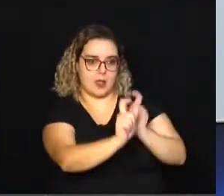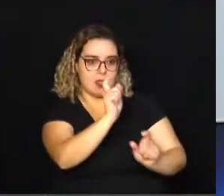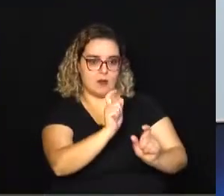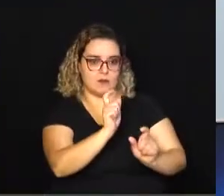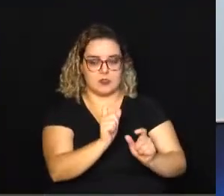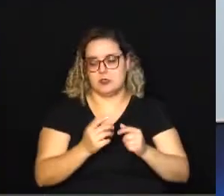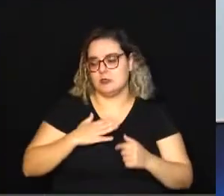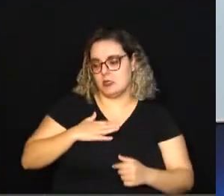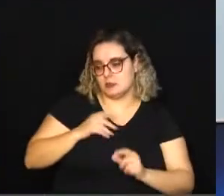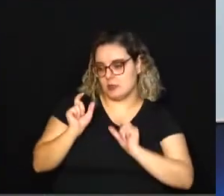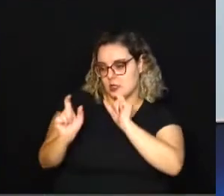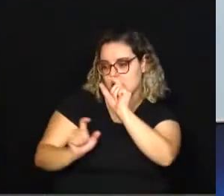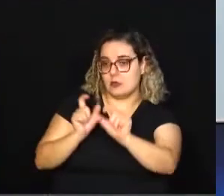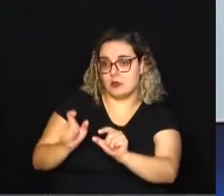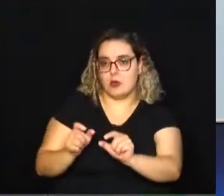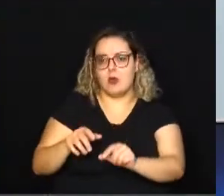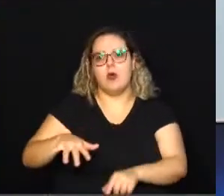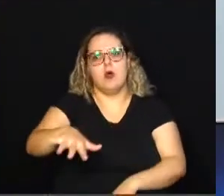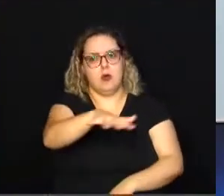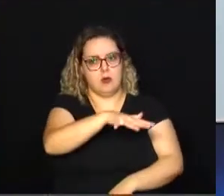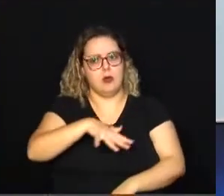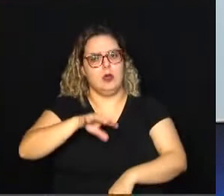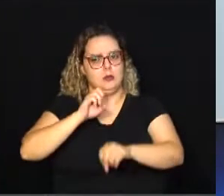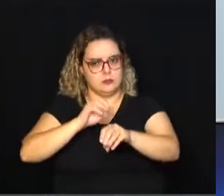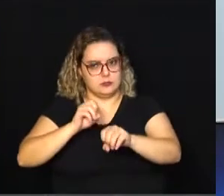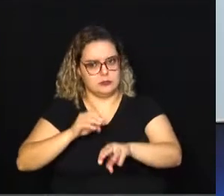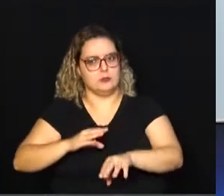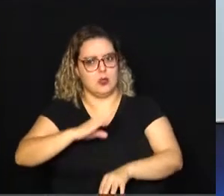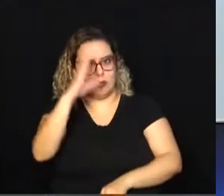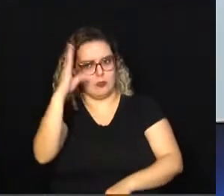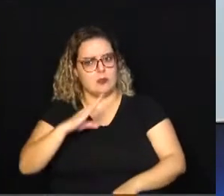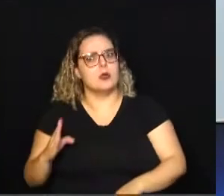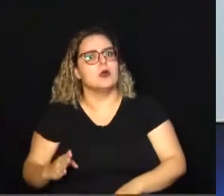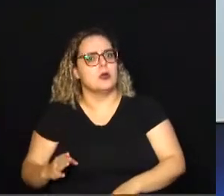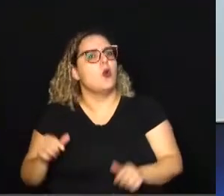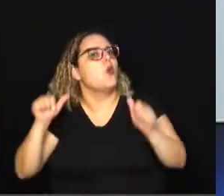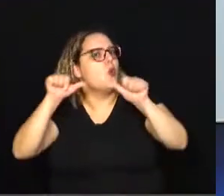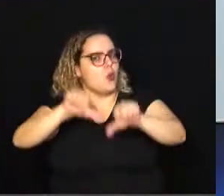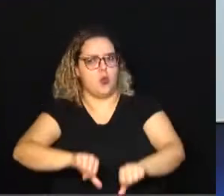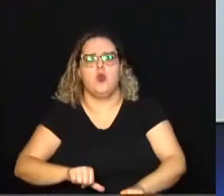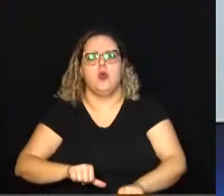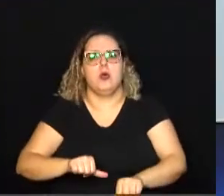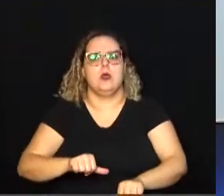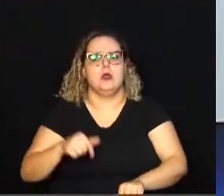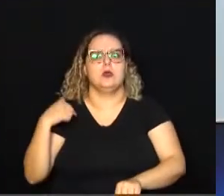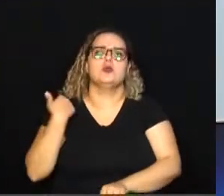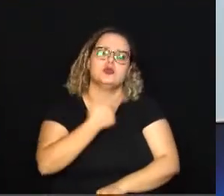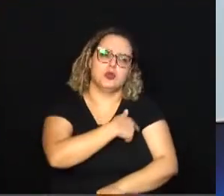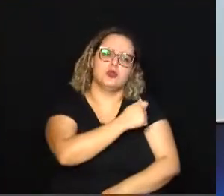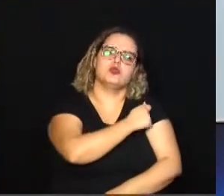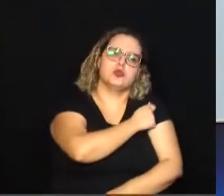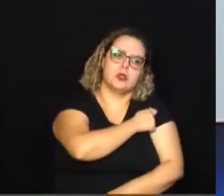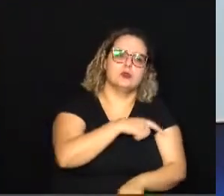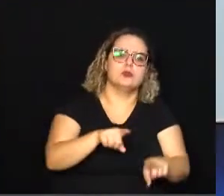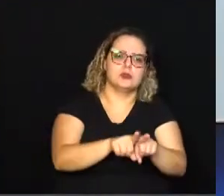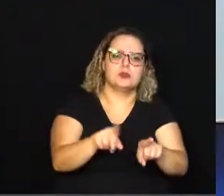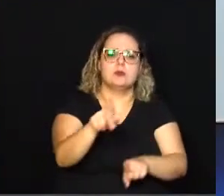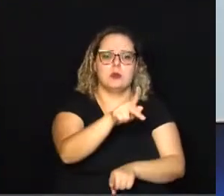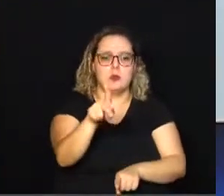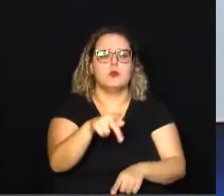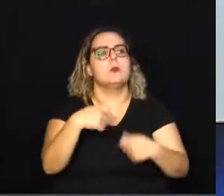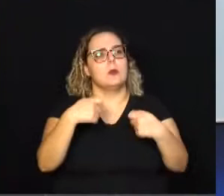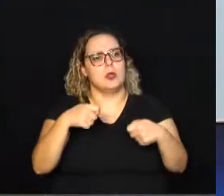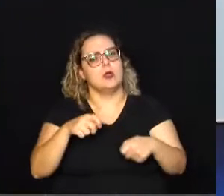uma educação muito ruim e os alunos precisam ser preservados, assim como os nossos mestres. Meu apoio total, quanto